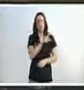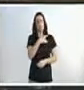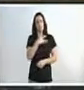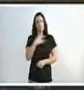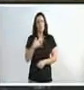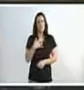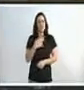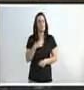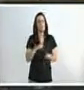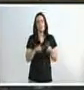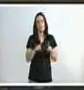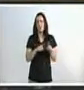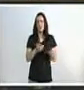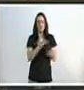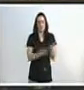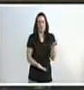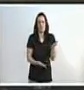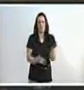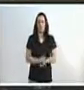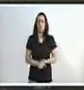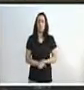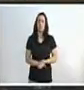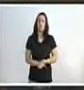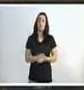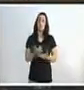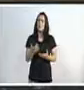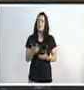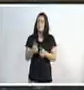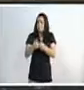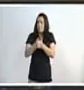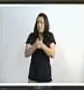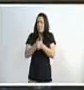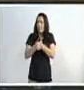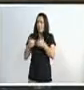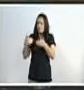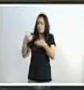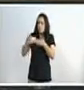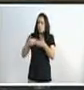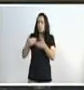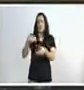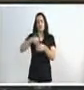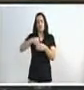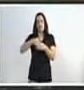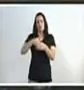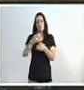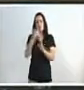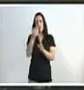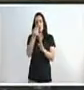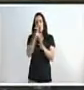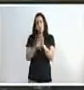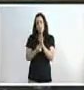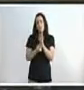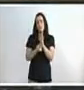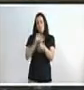temos que repensar isso também, está aí em breve sendo votado o orçamento próximo ano, essa questão da estrutura também do gabinete.